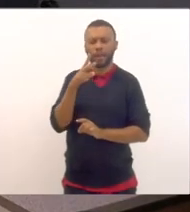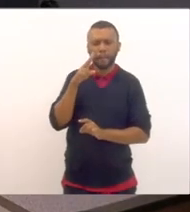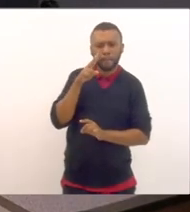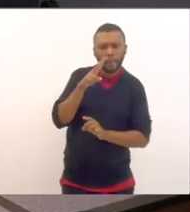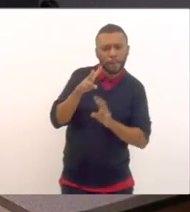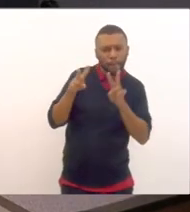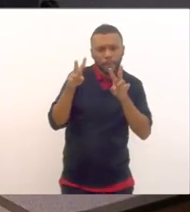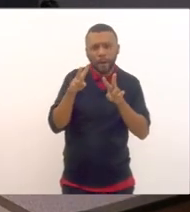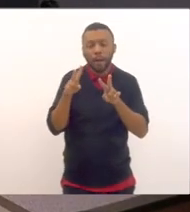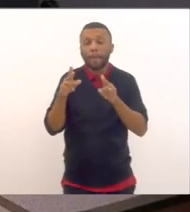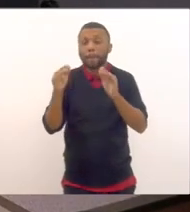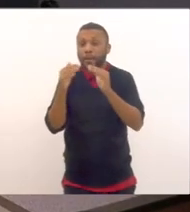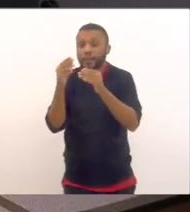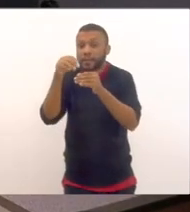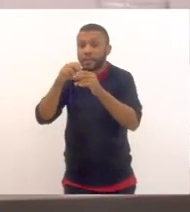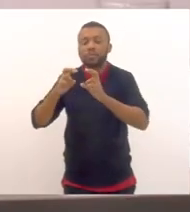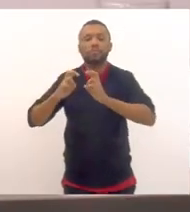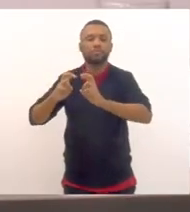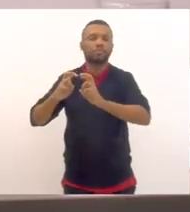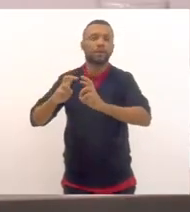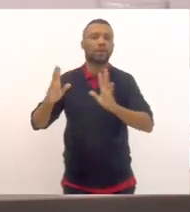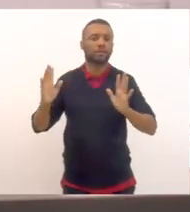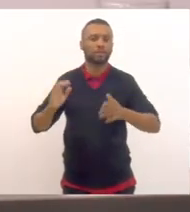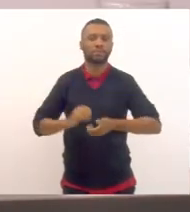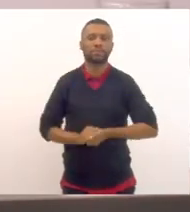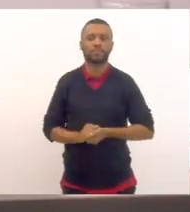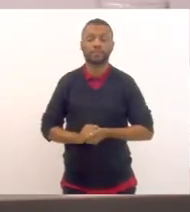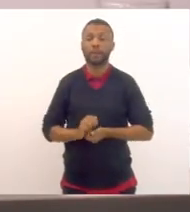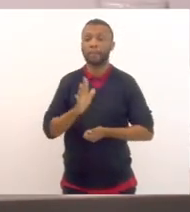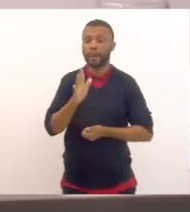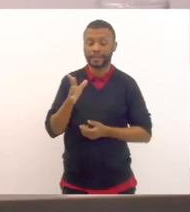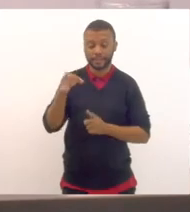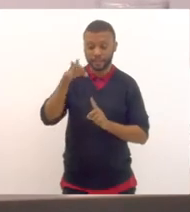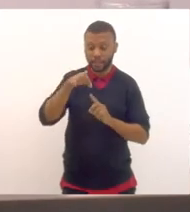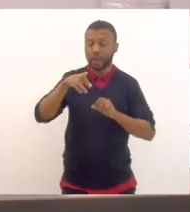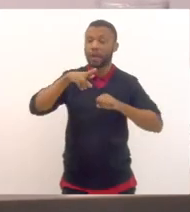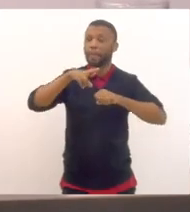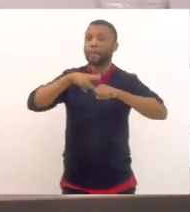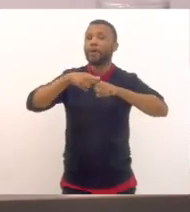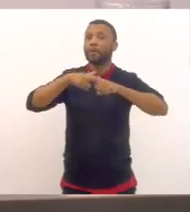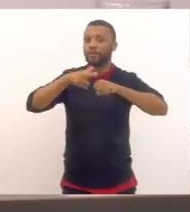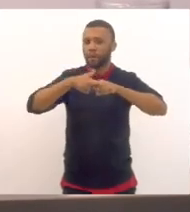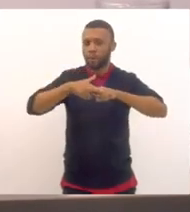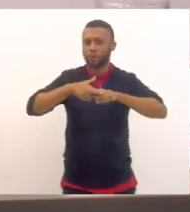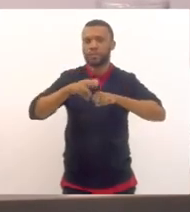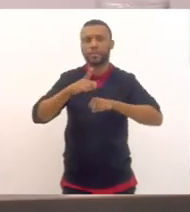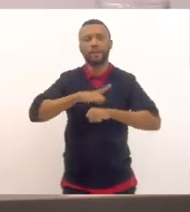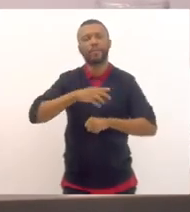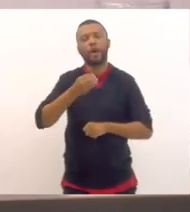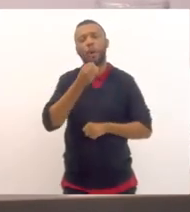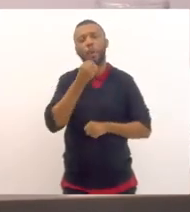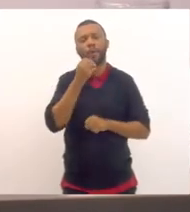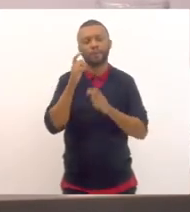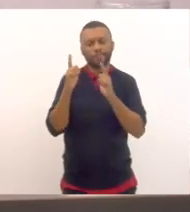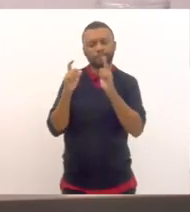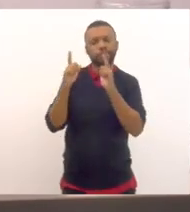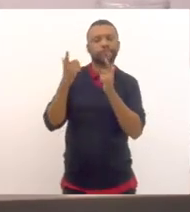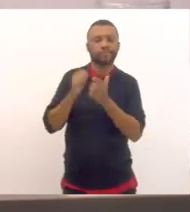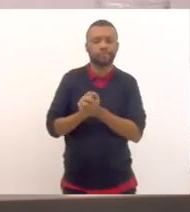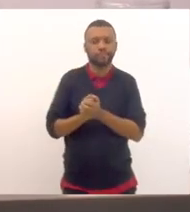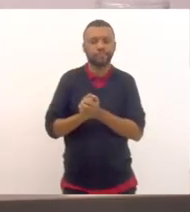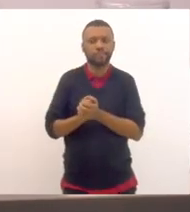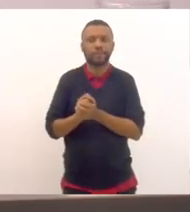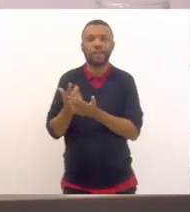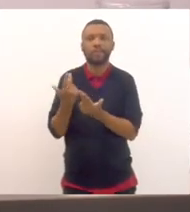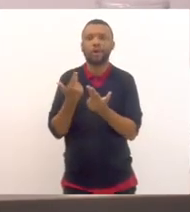Moradores né dentro da minha ferve sendo que no ramal de Belford Roxo você usa oportunidade de fotografar são